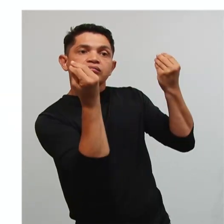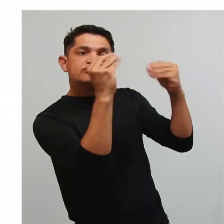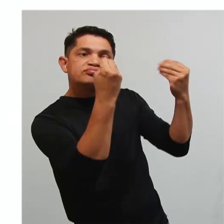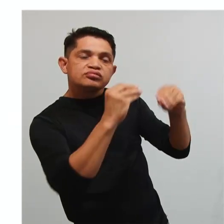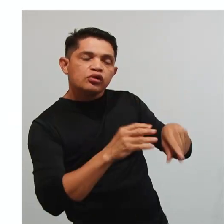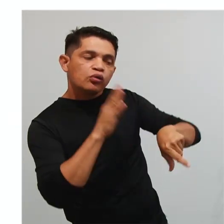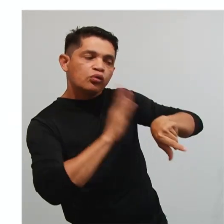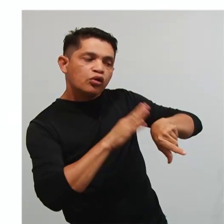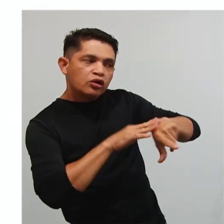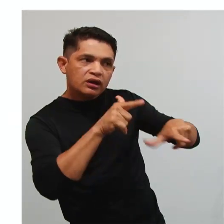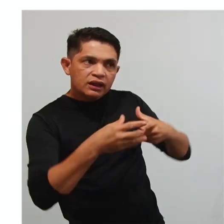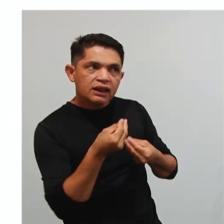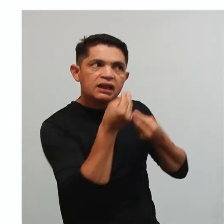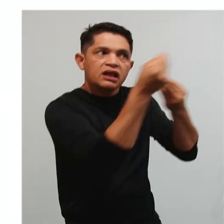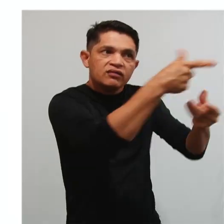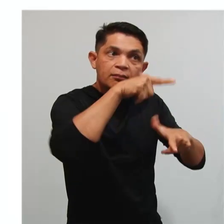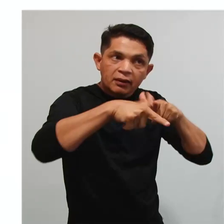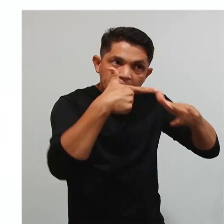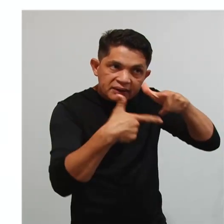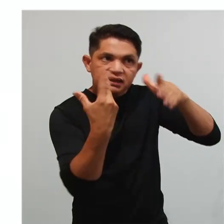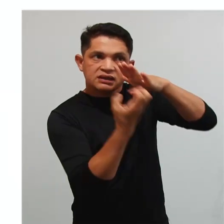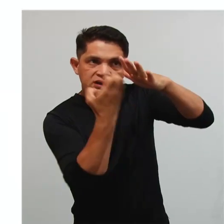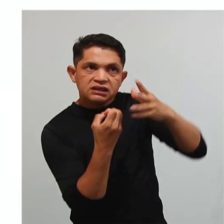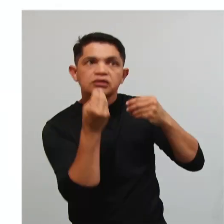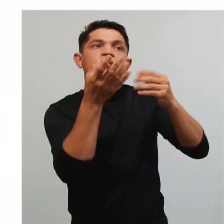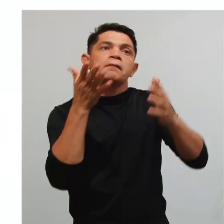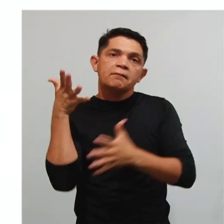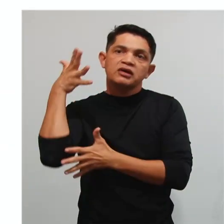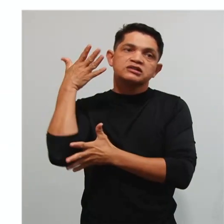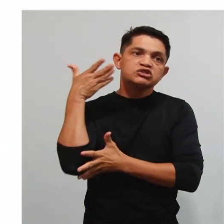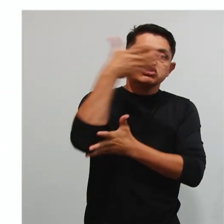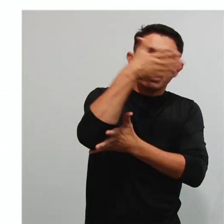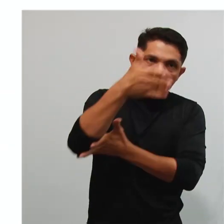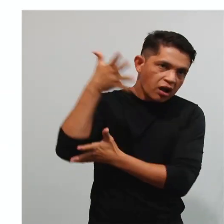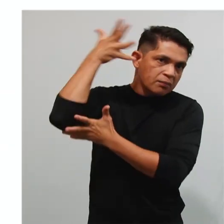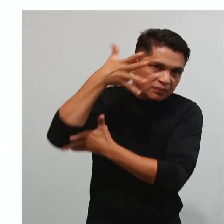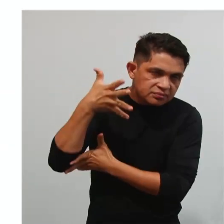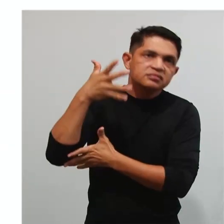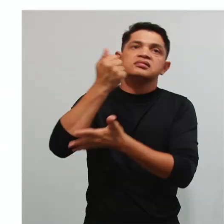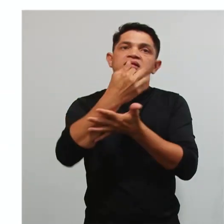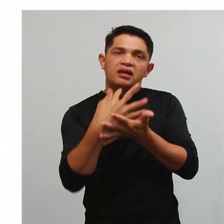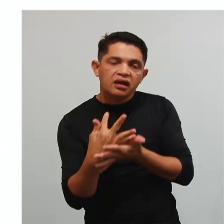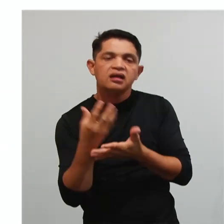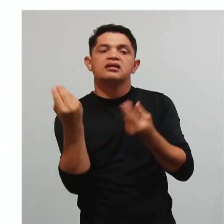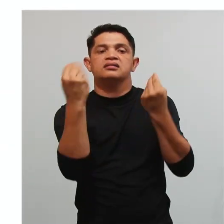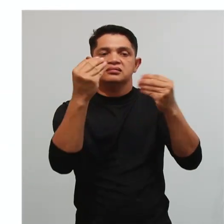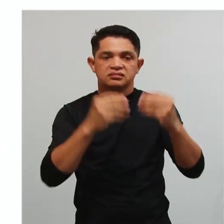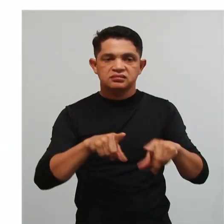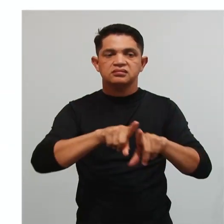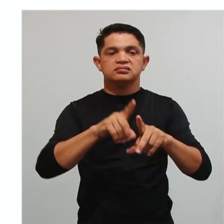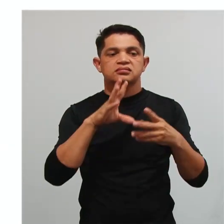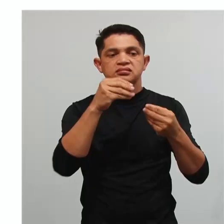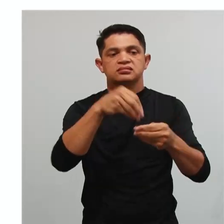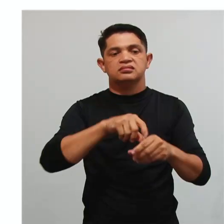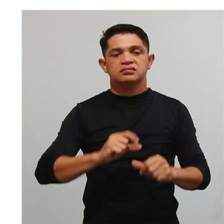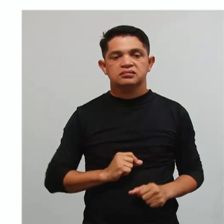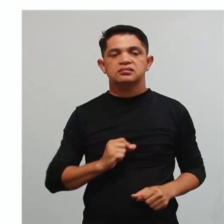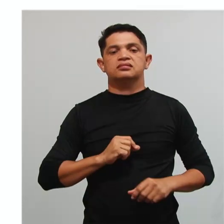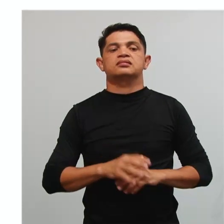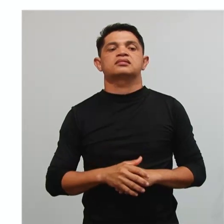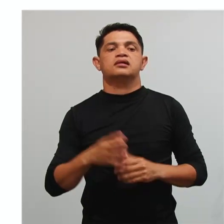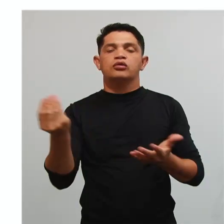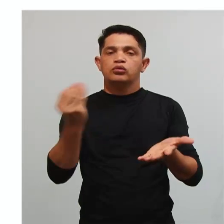conforme a necessidade. Então, geralmente tem uma identificação, né, em cima, aqui, ó, Instituto Federal de Rondônia.